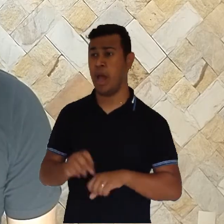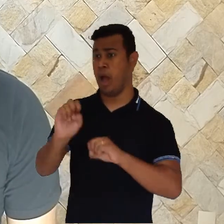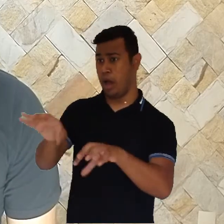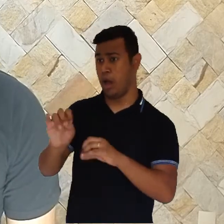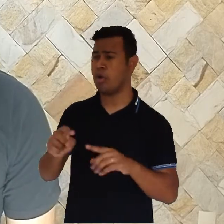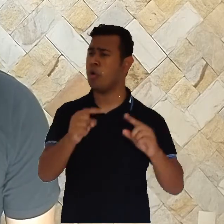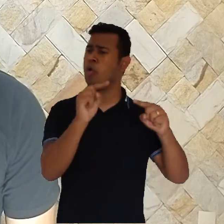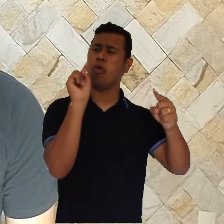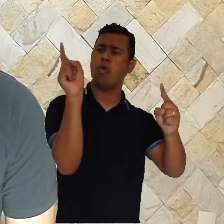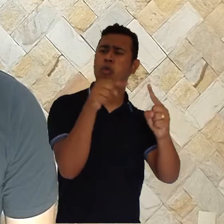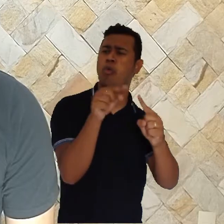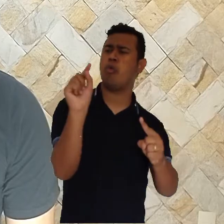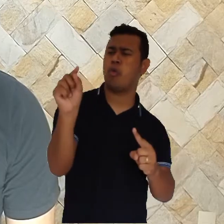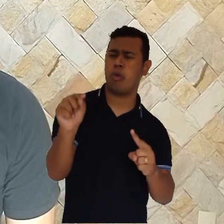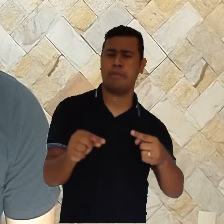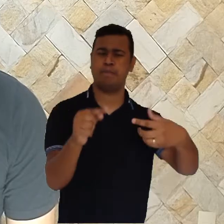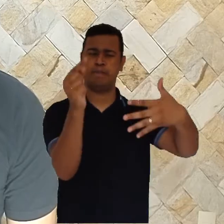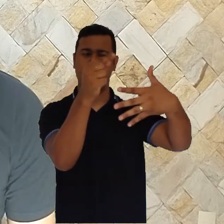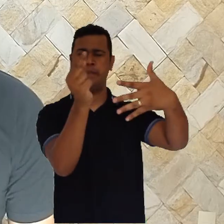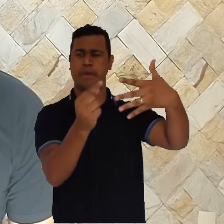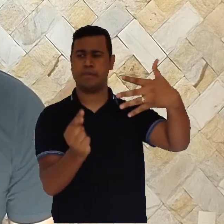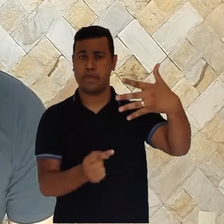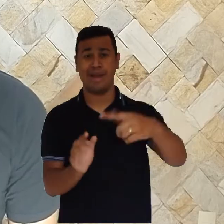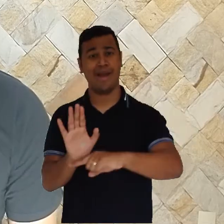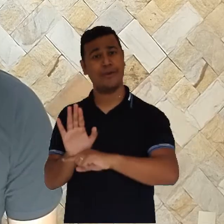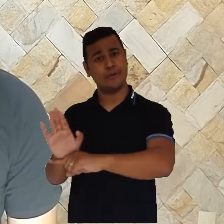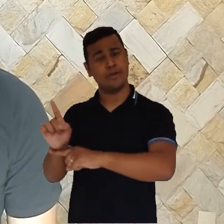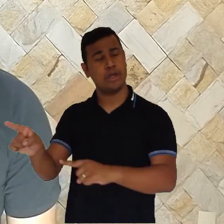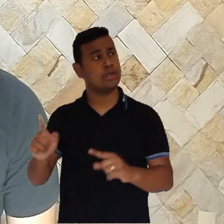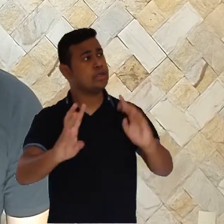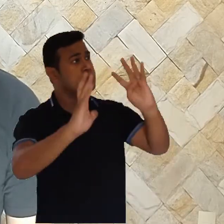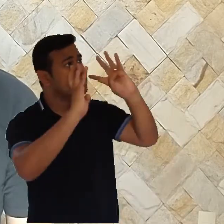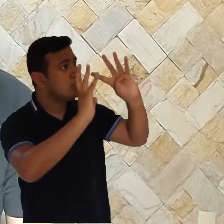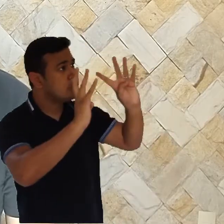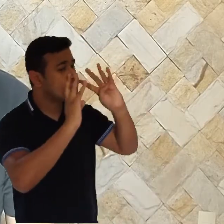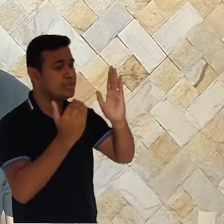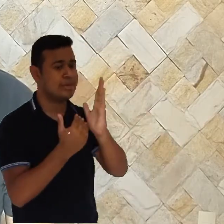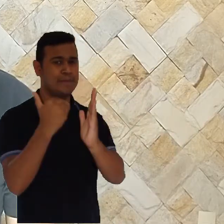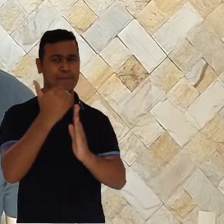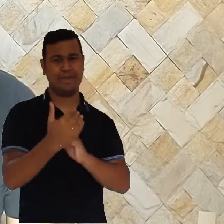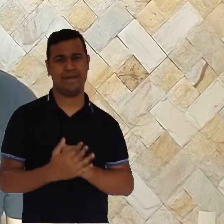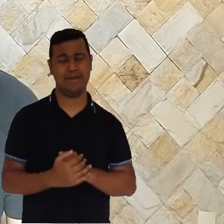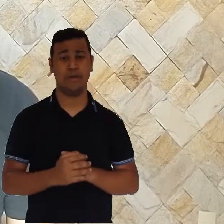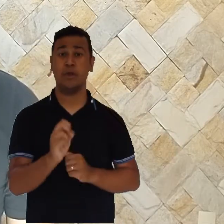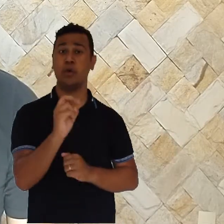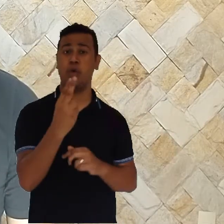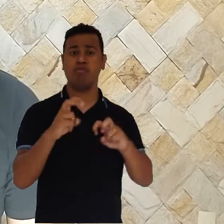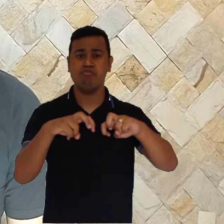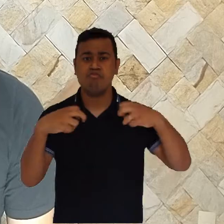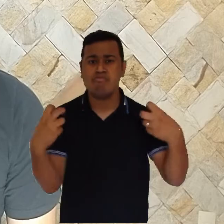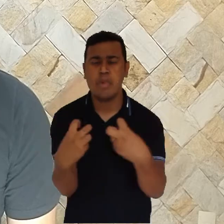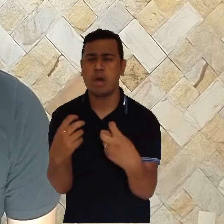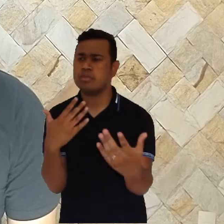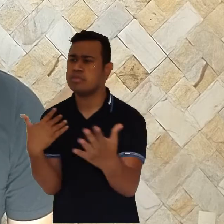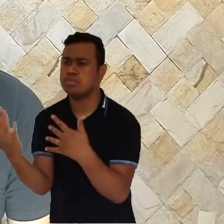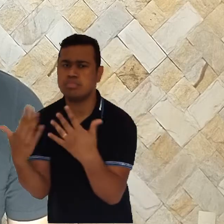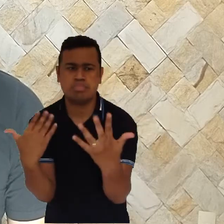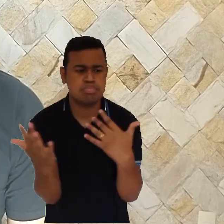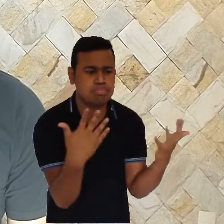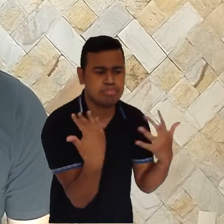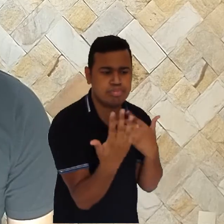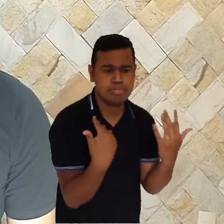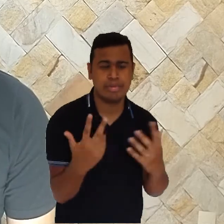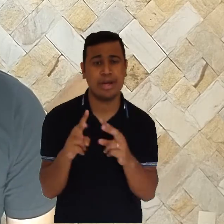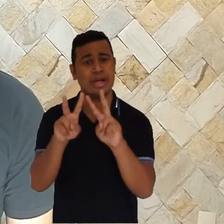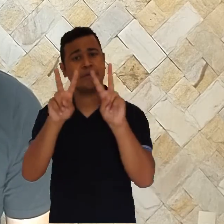os alunos, facilitando a concentração durante a aula, propor uma roda de conversa sobre algum assunto